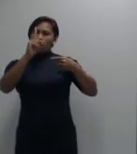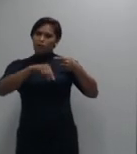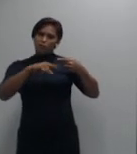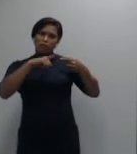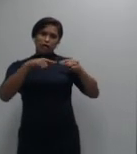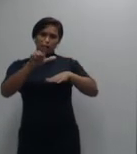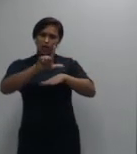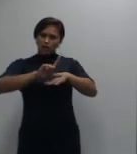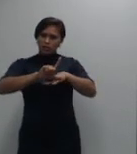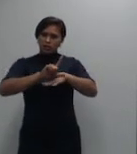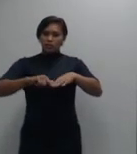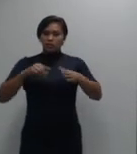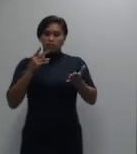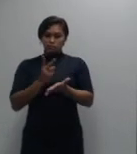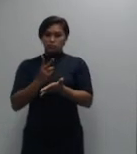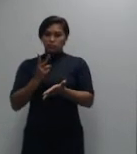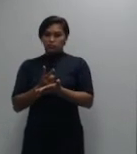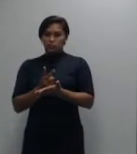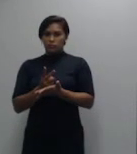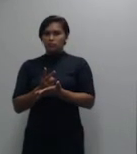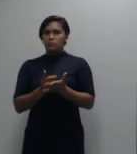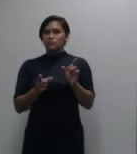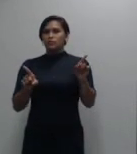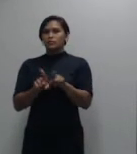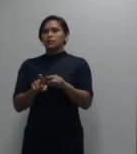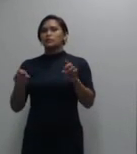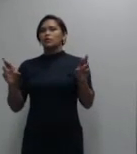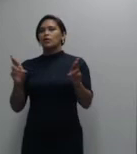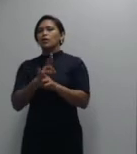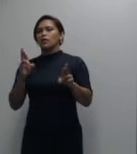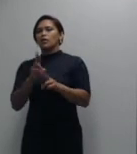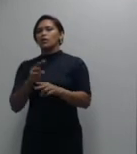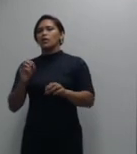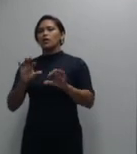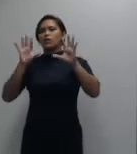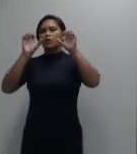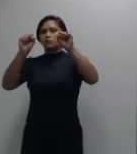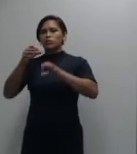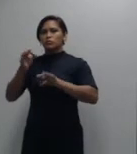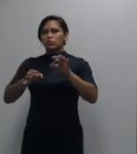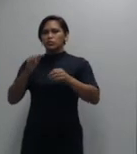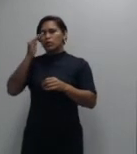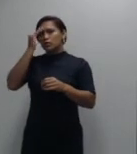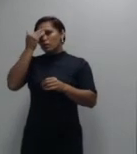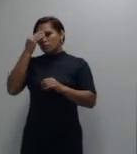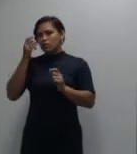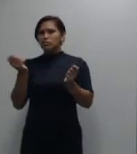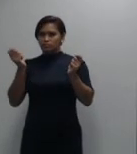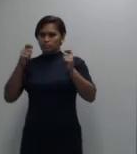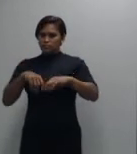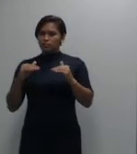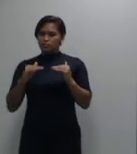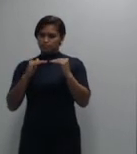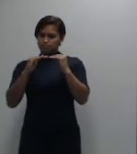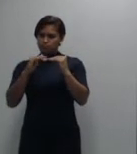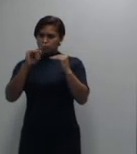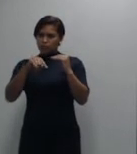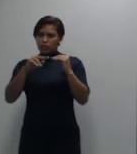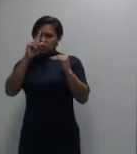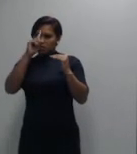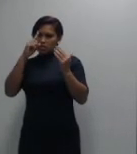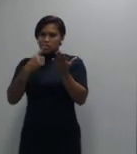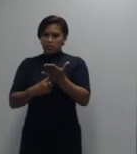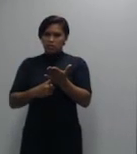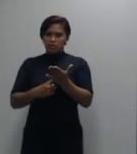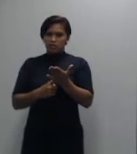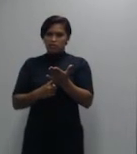de Regência pelo relator do Tribunal de Justiça eu entendo que deve ser mantida a decisão impugnada